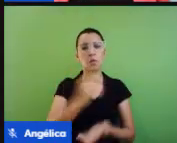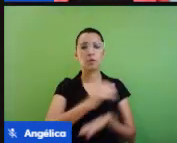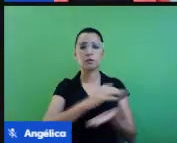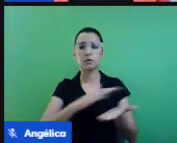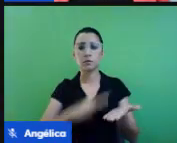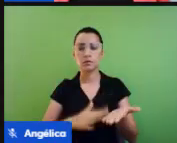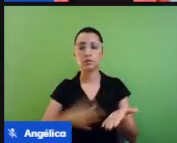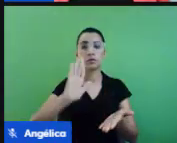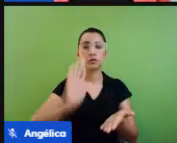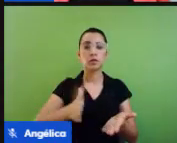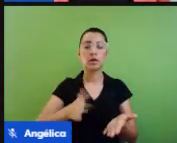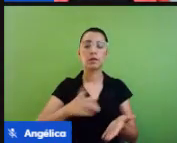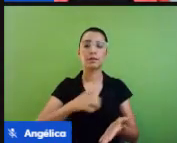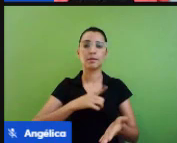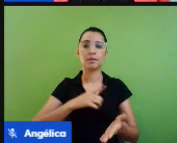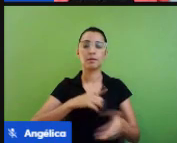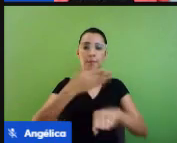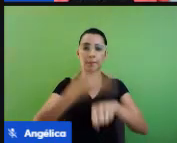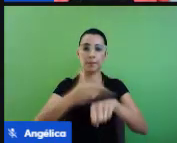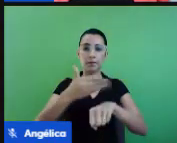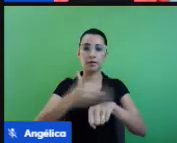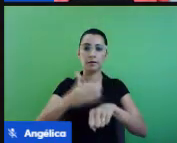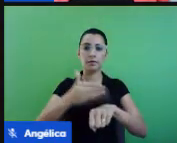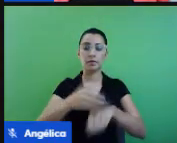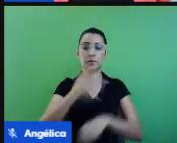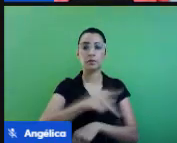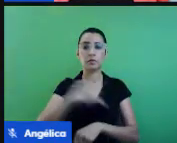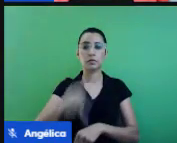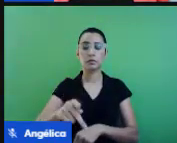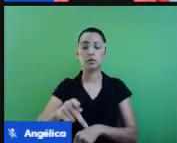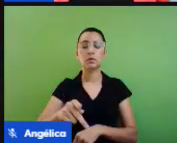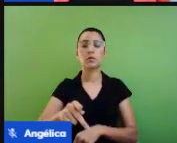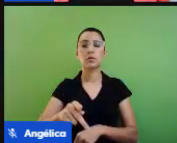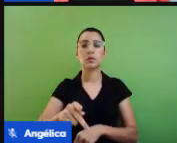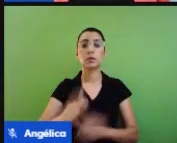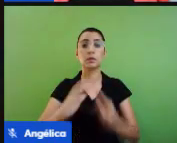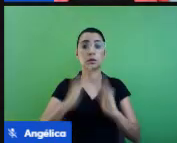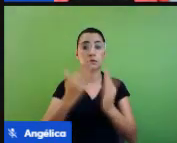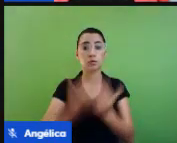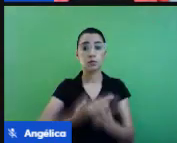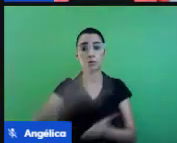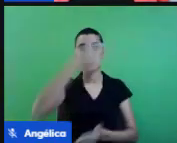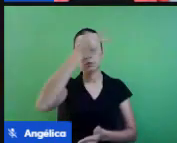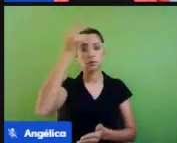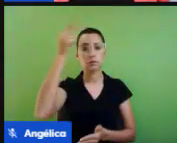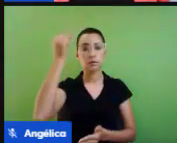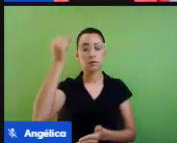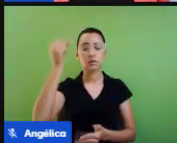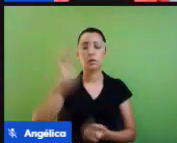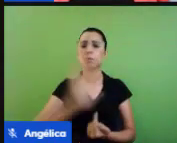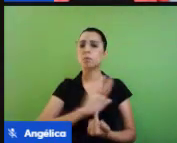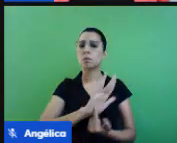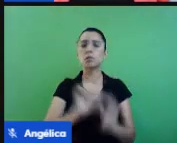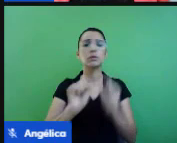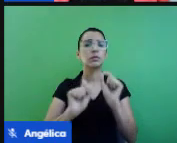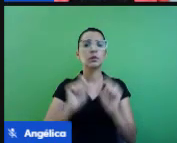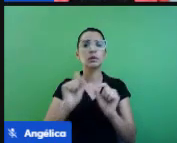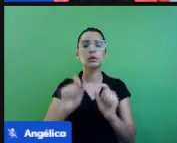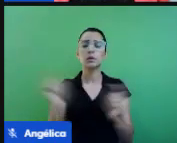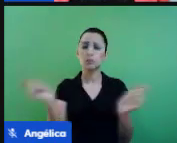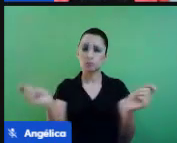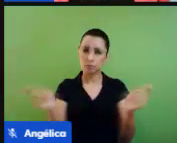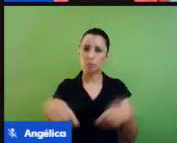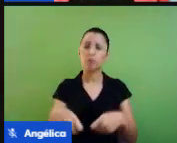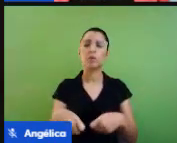na prática por uma professora da nossa rede, a gente mostra que é perfeitamente possível desenvolver esse tipo